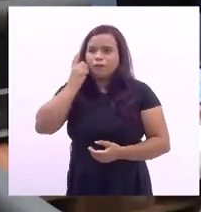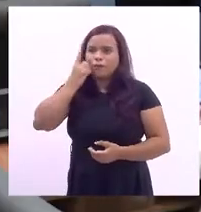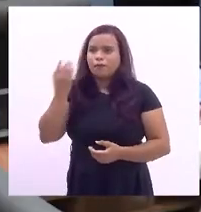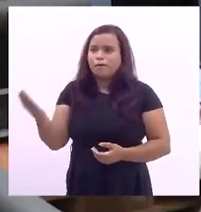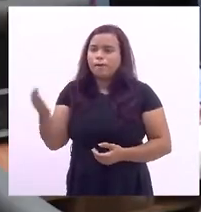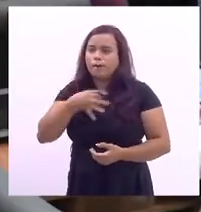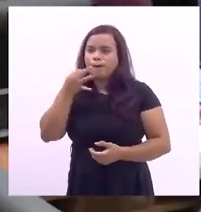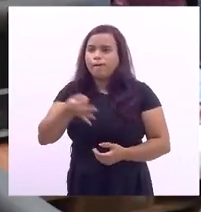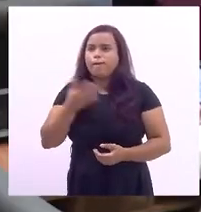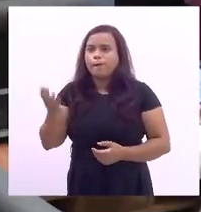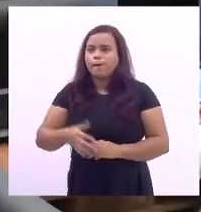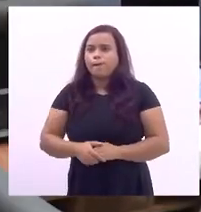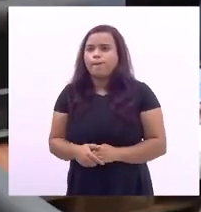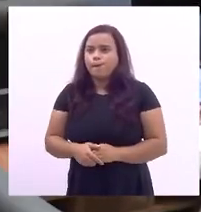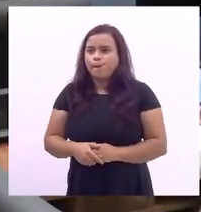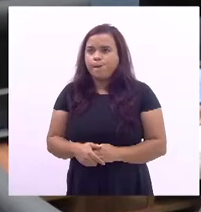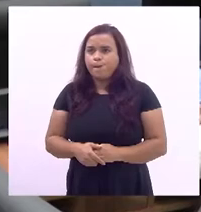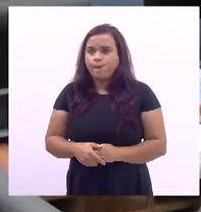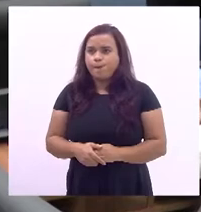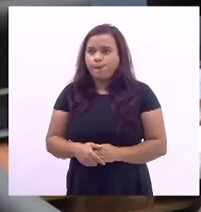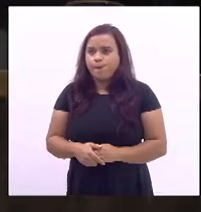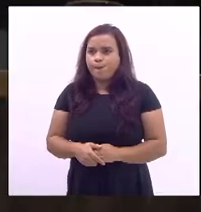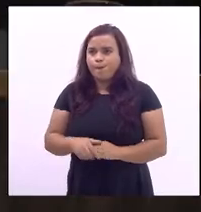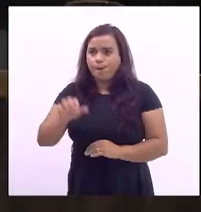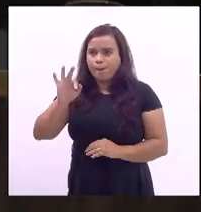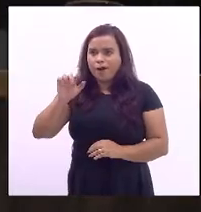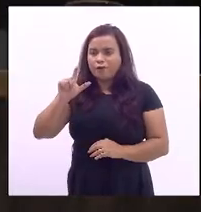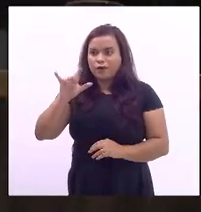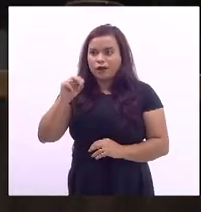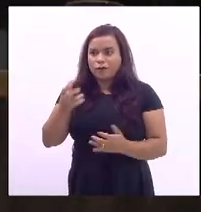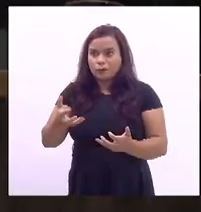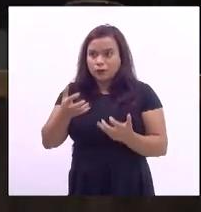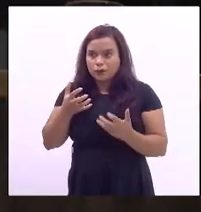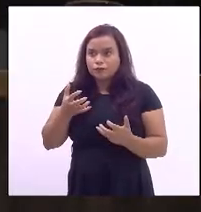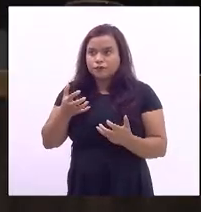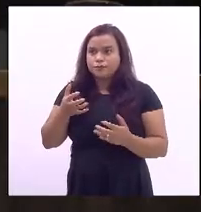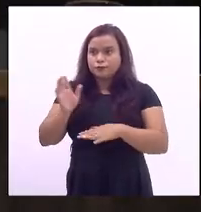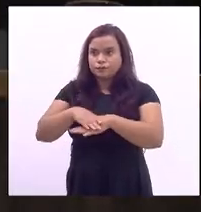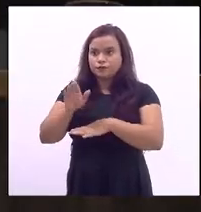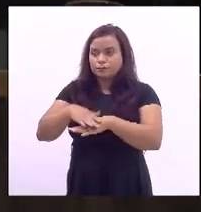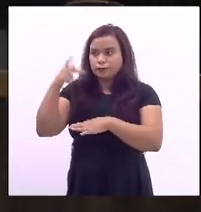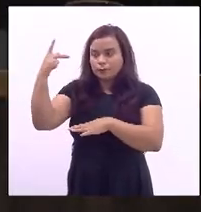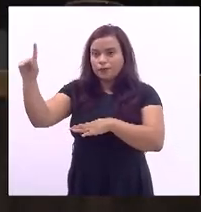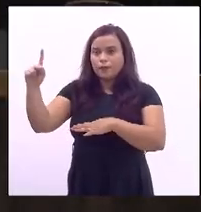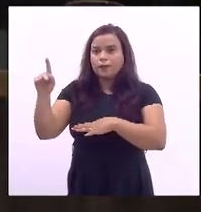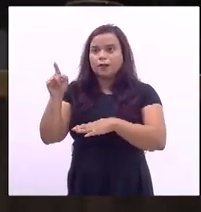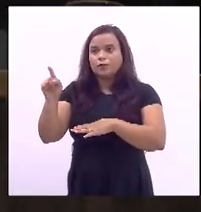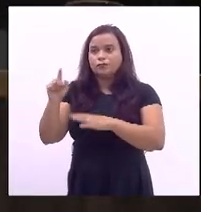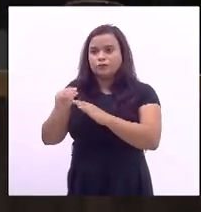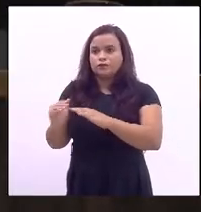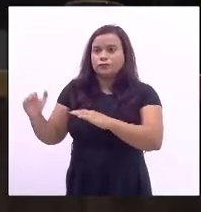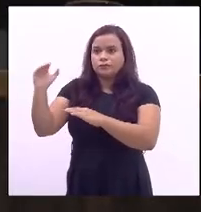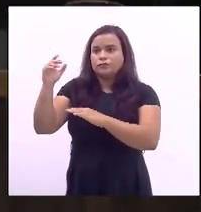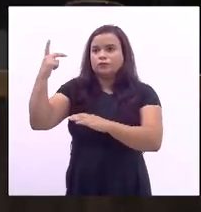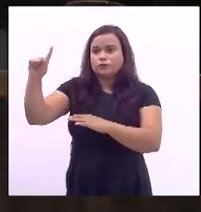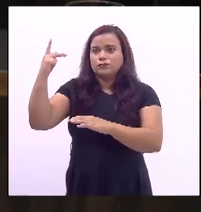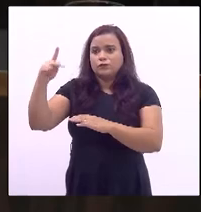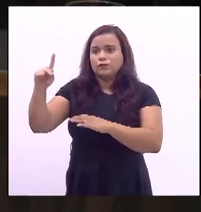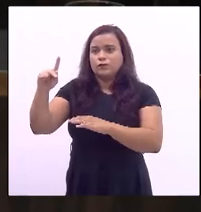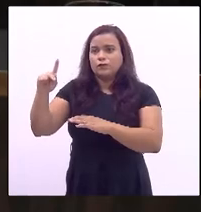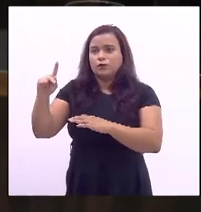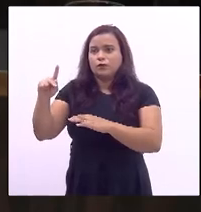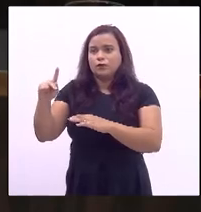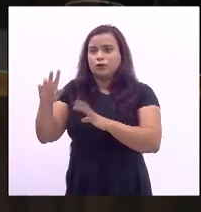Março o resultado do Flávio que a remeter ao conselho superior da Universidade essa regulamentação e não ao